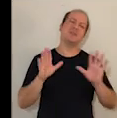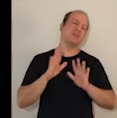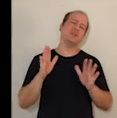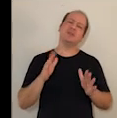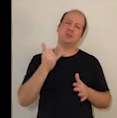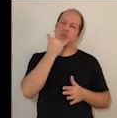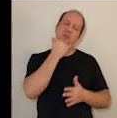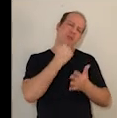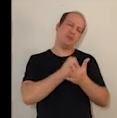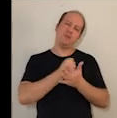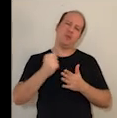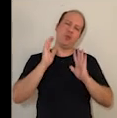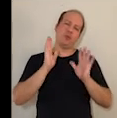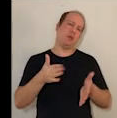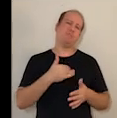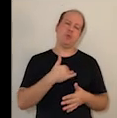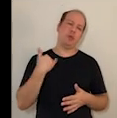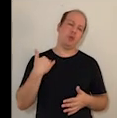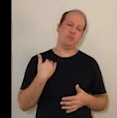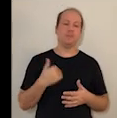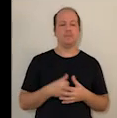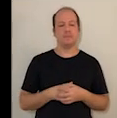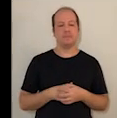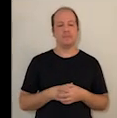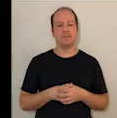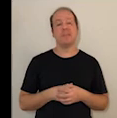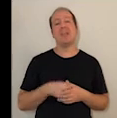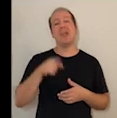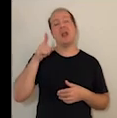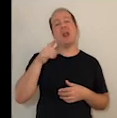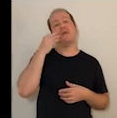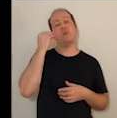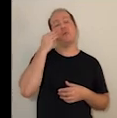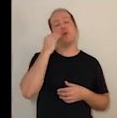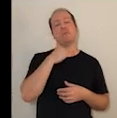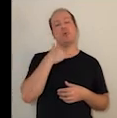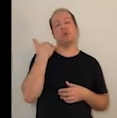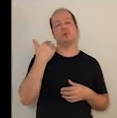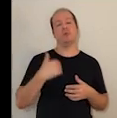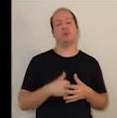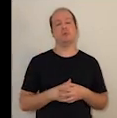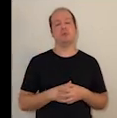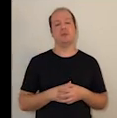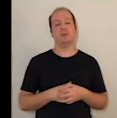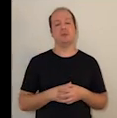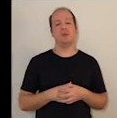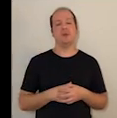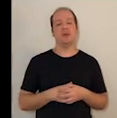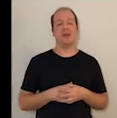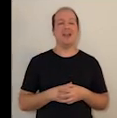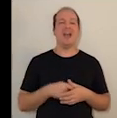está? Tarde demais, Leone. O céu já fez justiça. Ali jaz Volpone